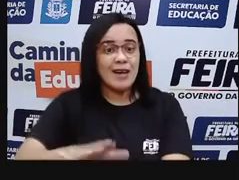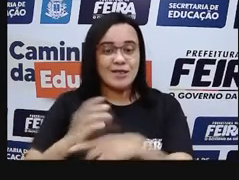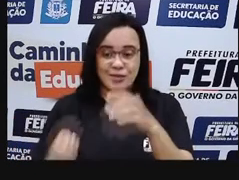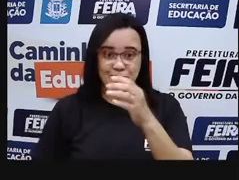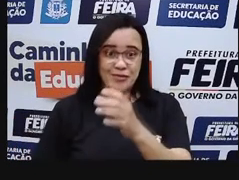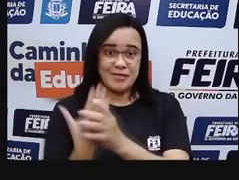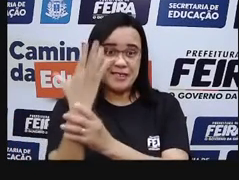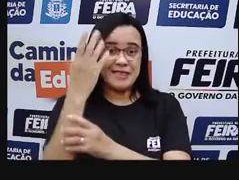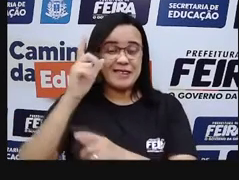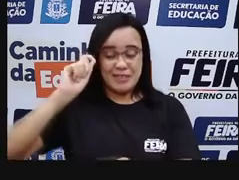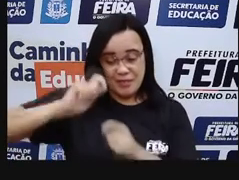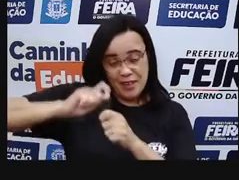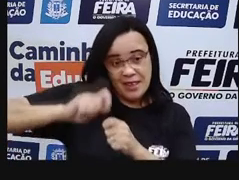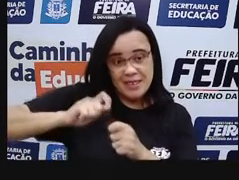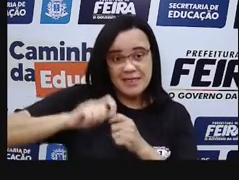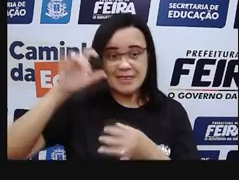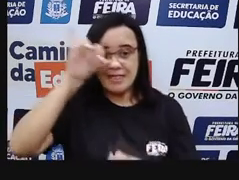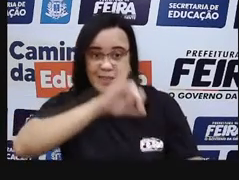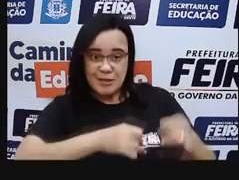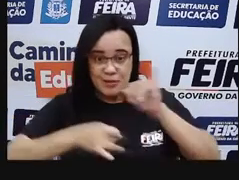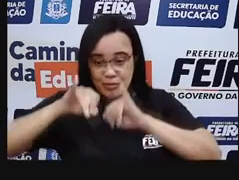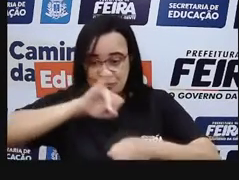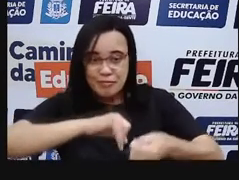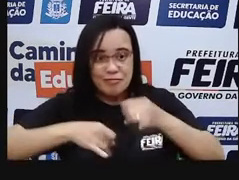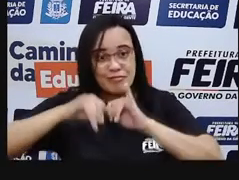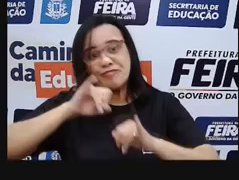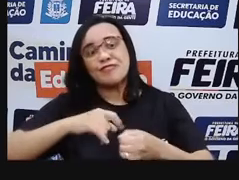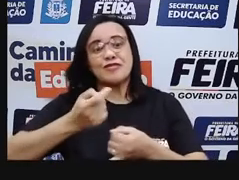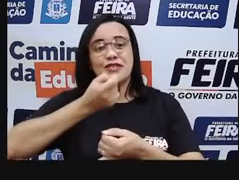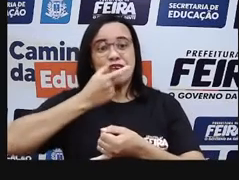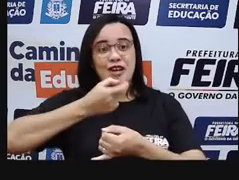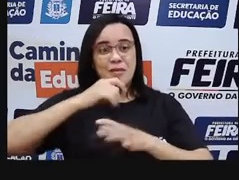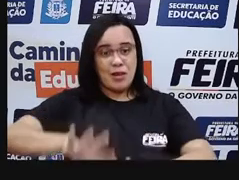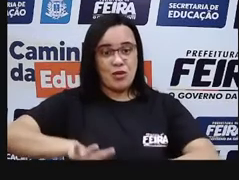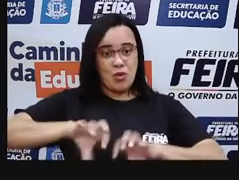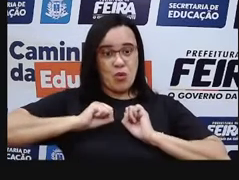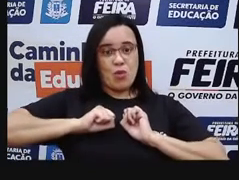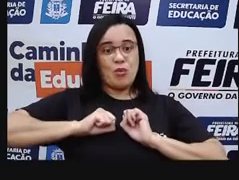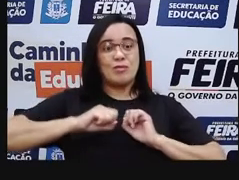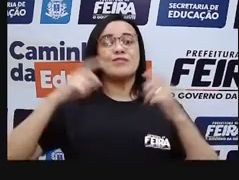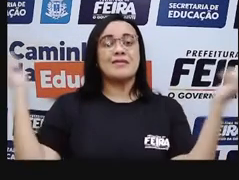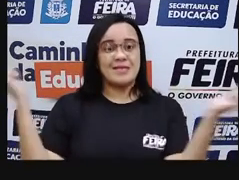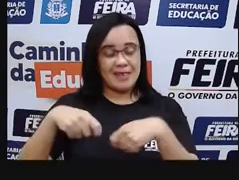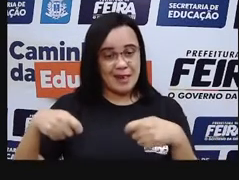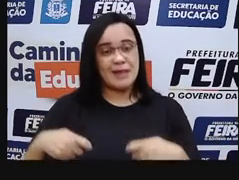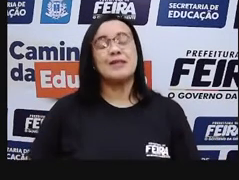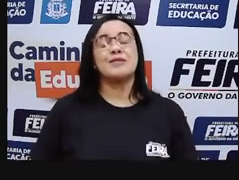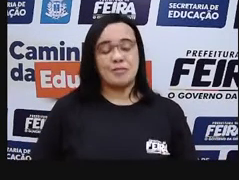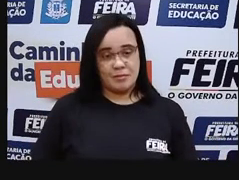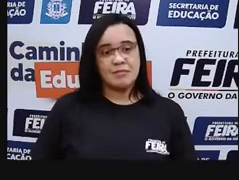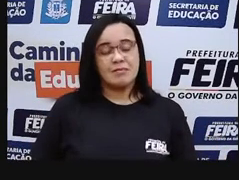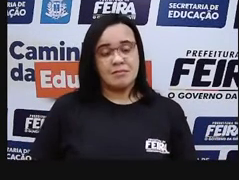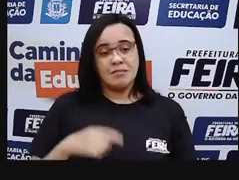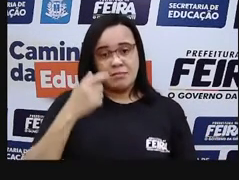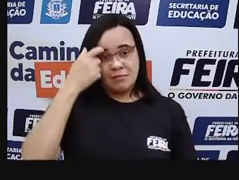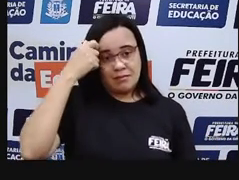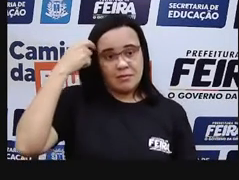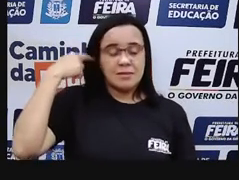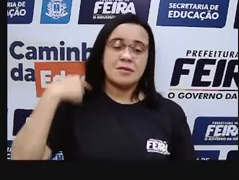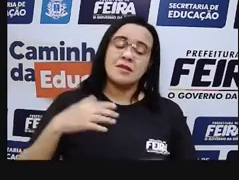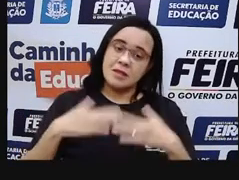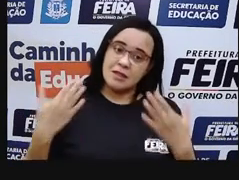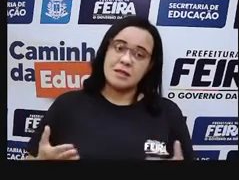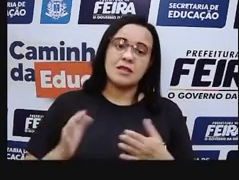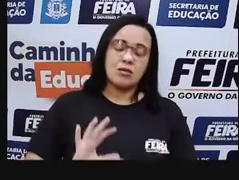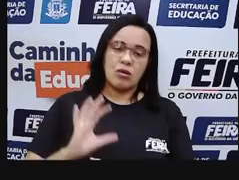outros seguir o que é próprio Às vezes uma competição por e por alimento a esse naturalmente